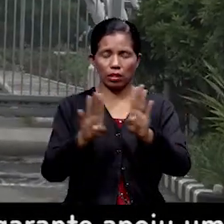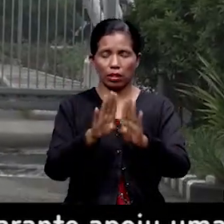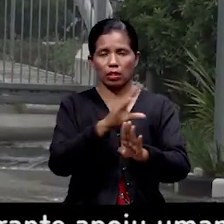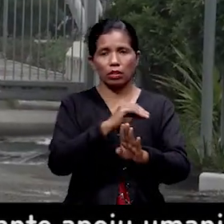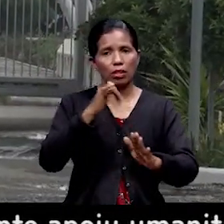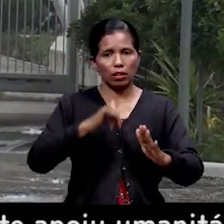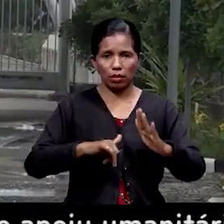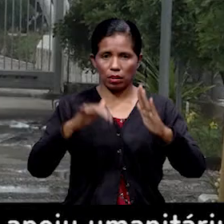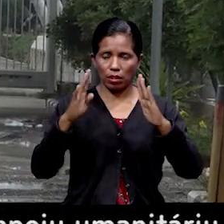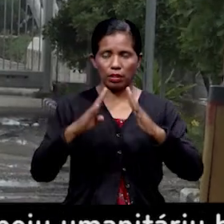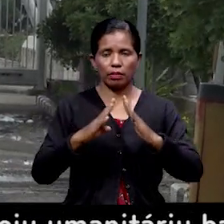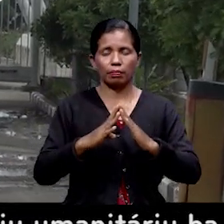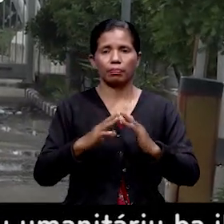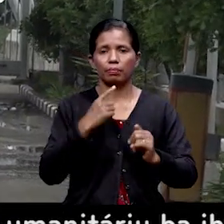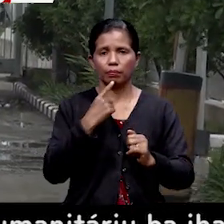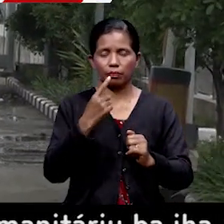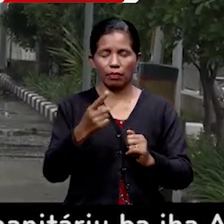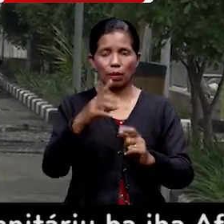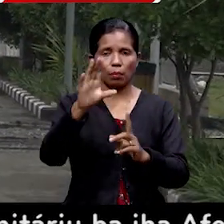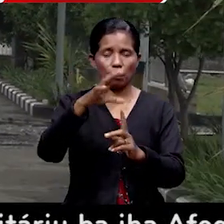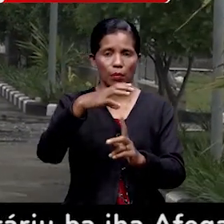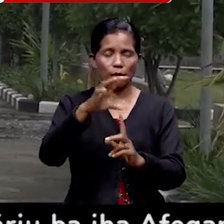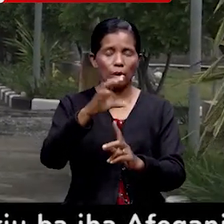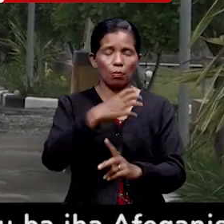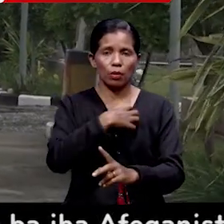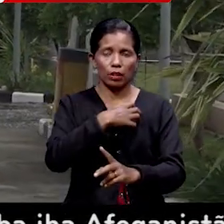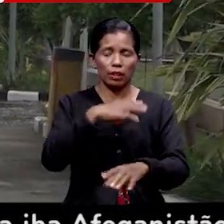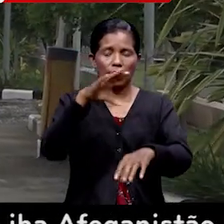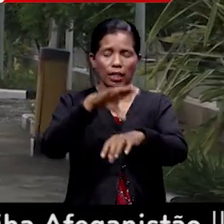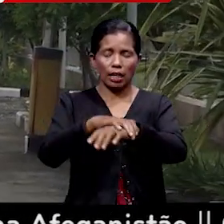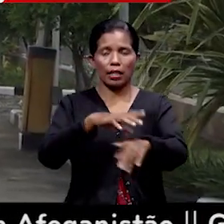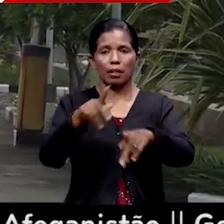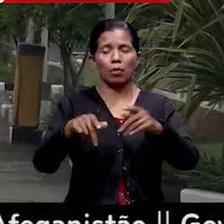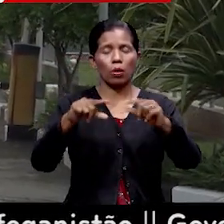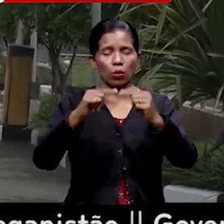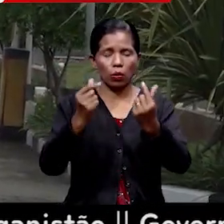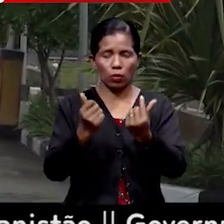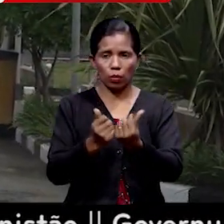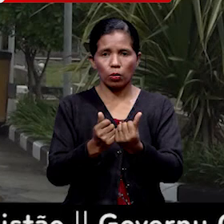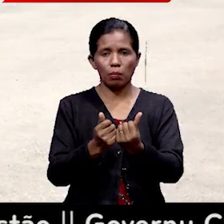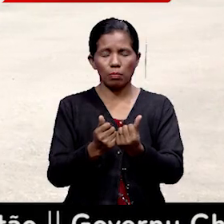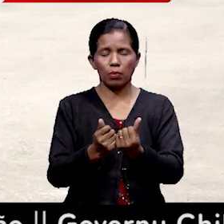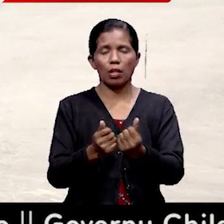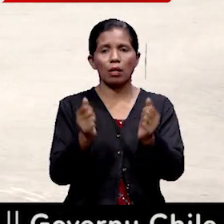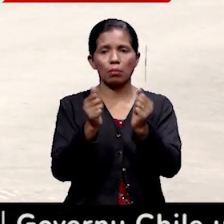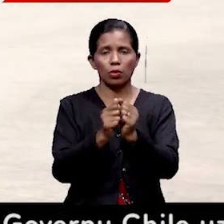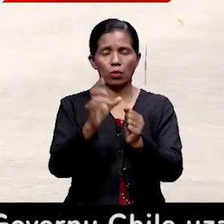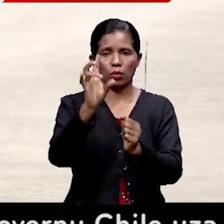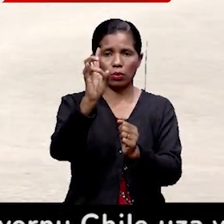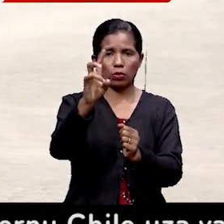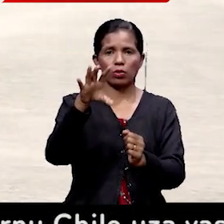confinamento, domiciliar, geral, PNTL, detém, cidadão, no grupo, artemarcial, balum, Ramutu, Atosito, Recin,